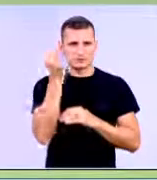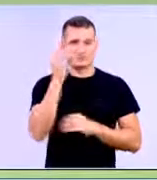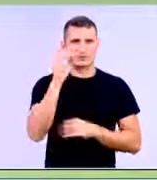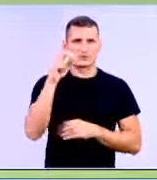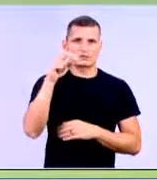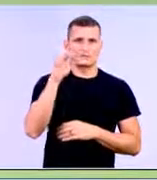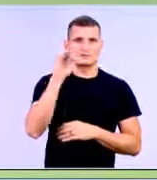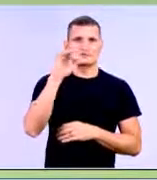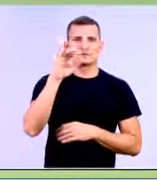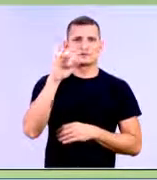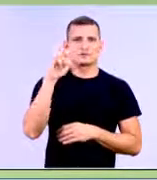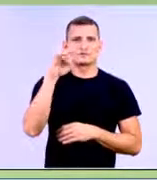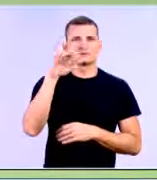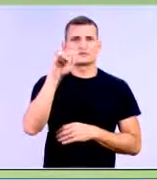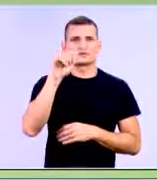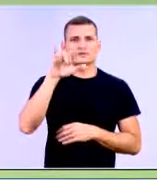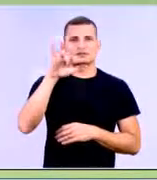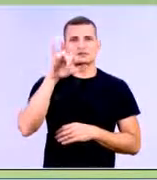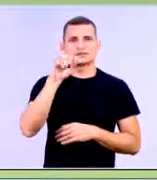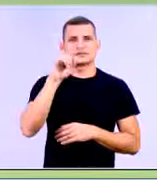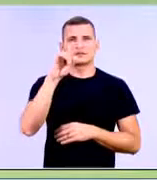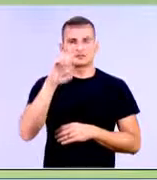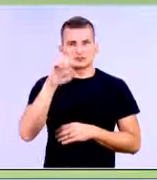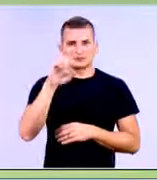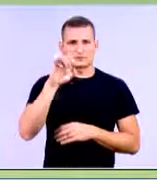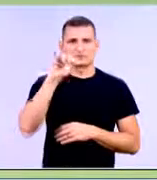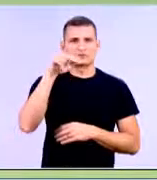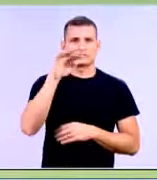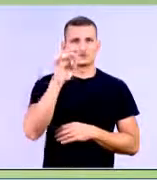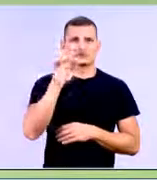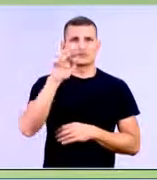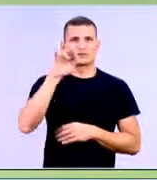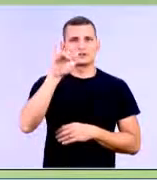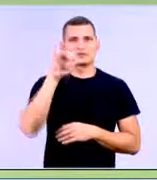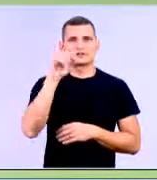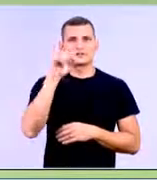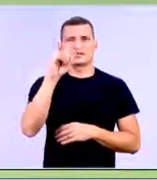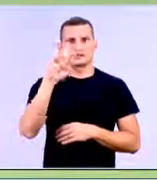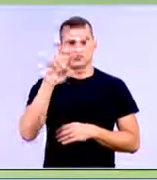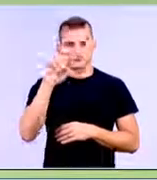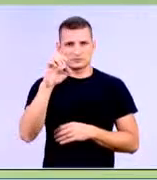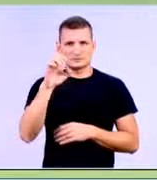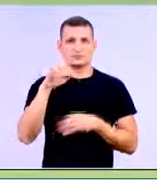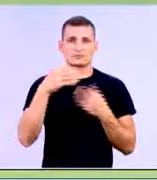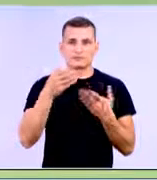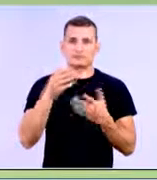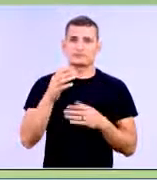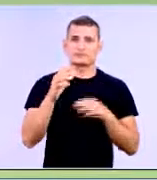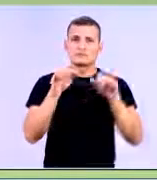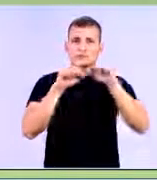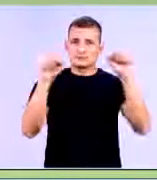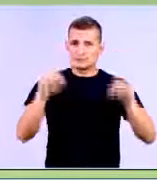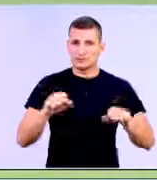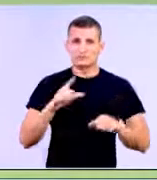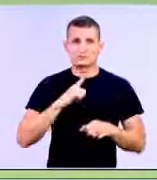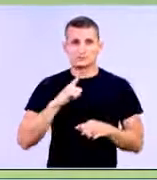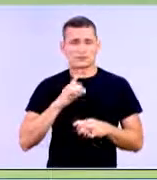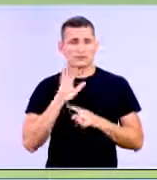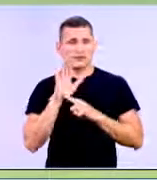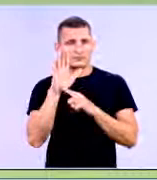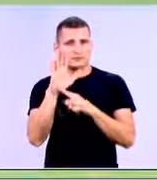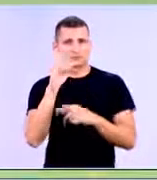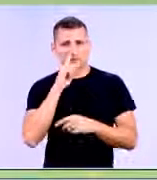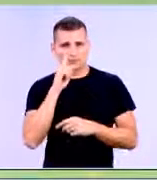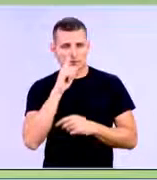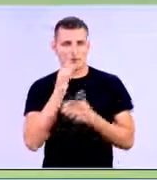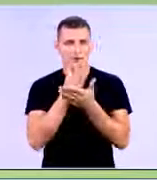confidencialidade, integridade e disponibilidade, certo? Então, a partir do momento em que o sistema ele apresenta a falha em um